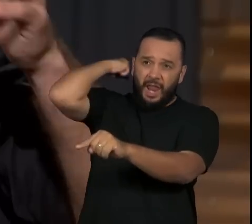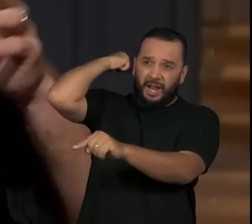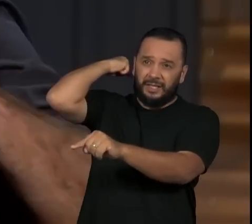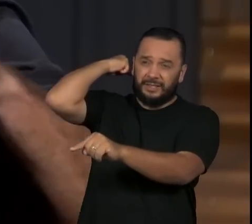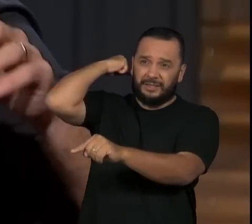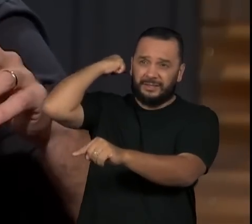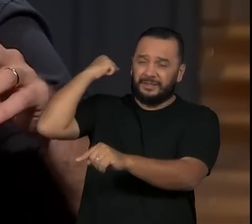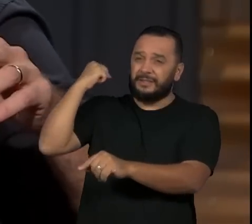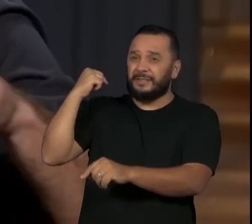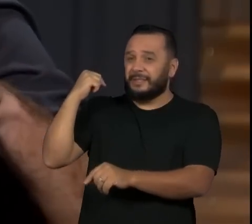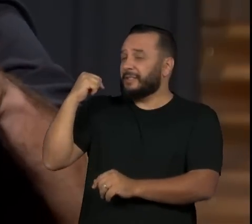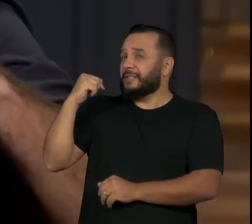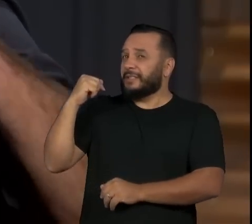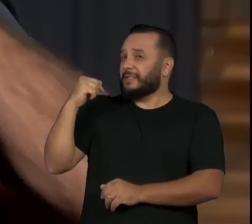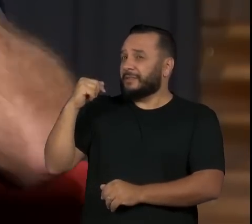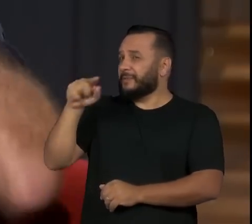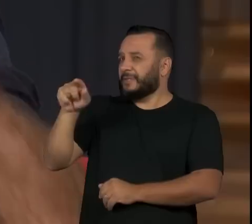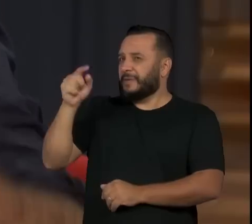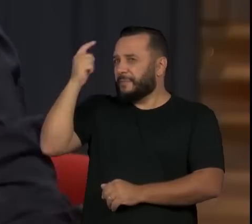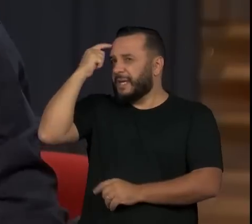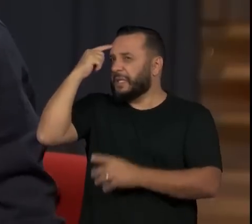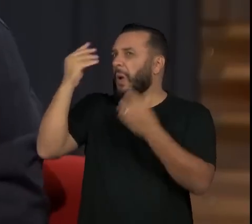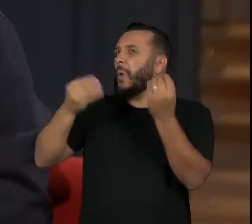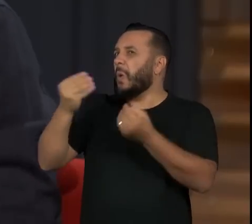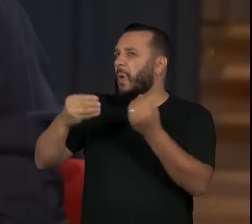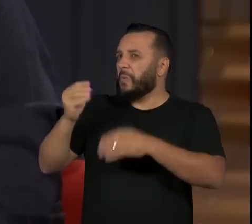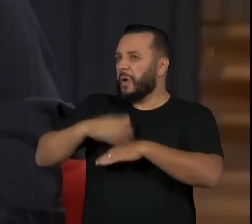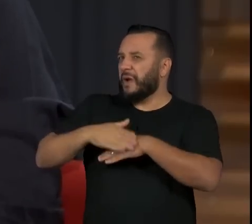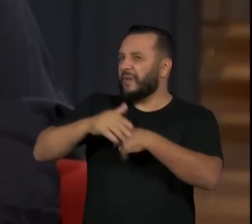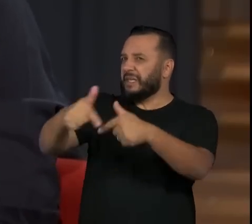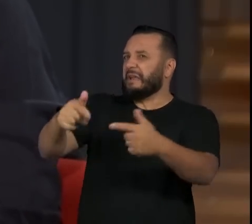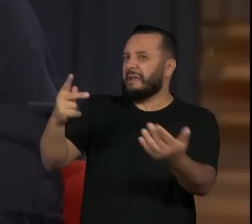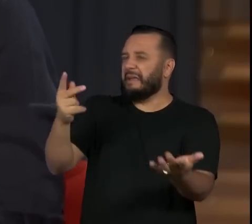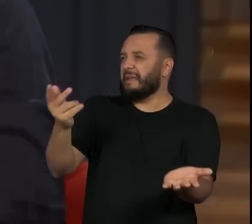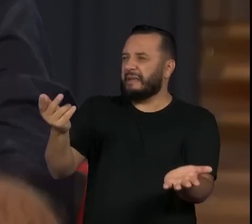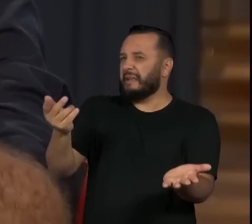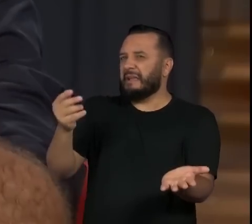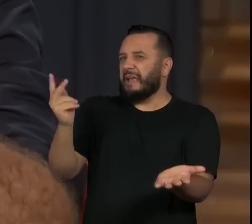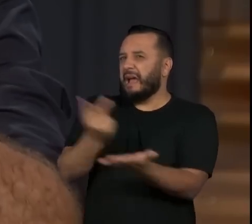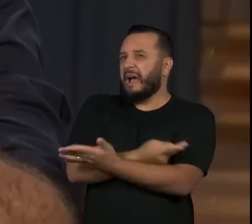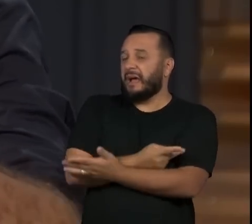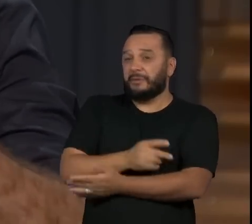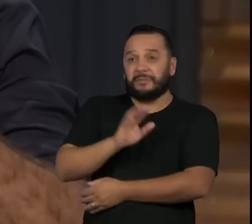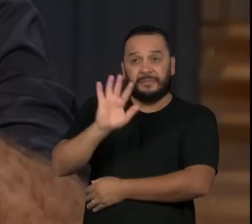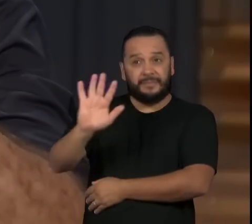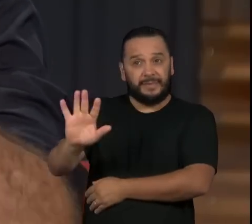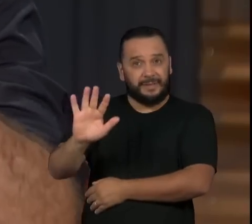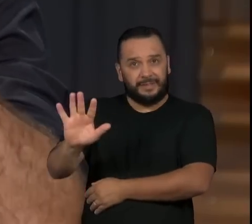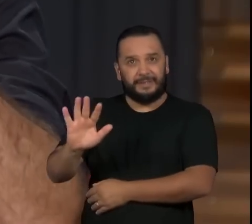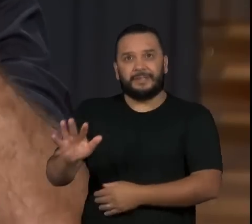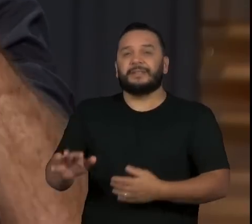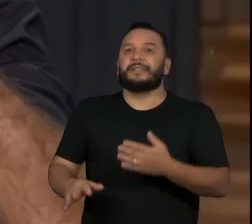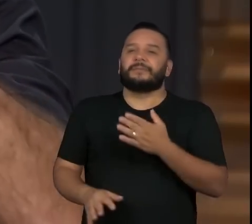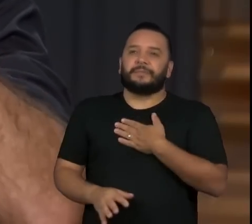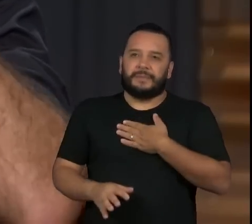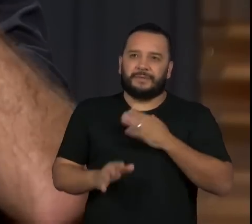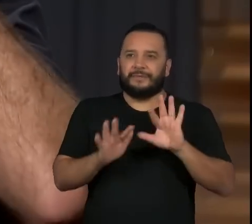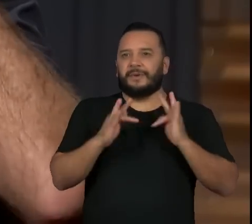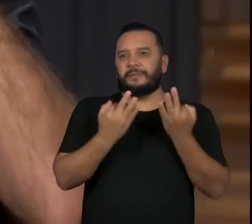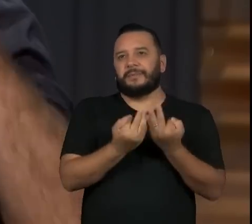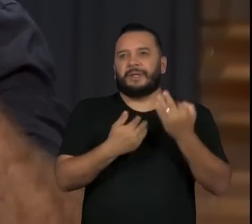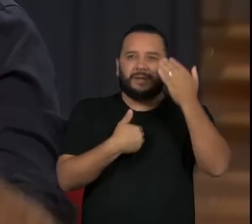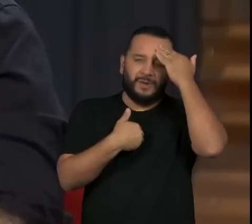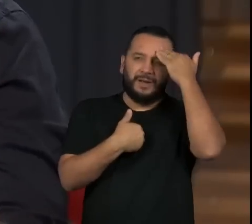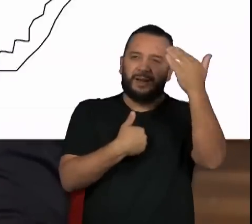que hoje você pensa, como é que eu fui fazer isso? Thais, a família a quem eu sou grato e amo